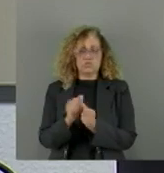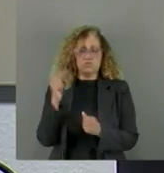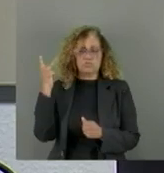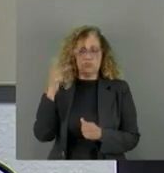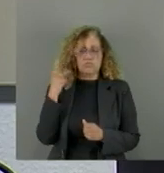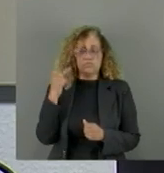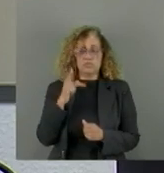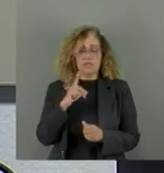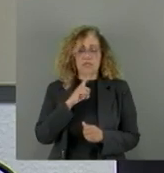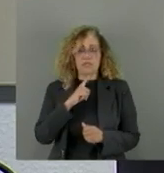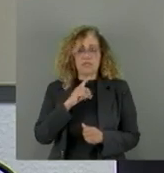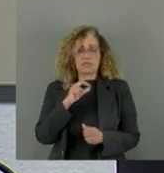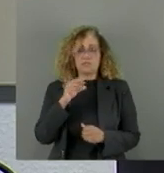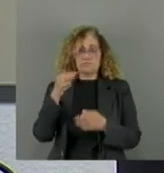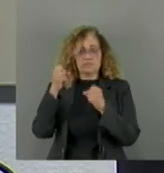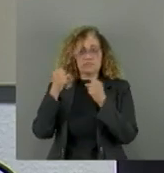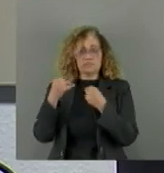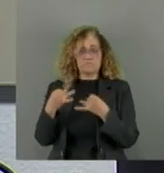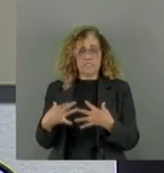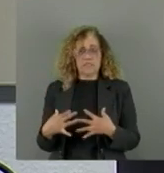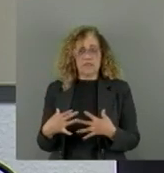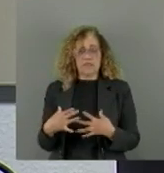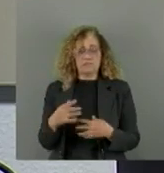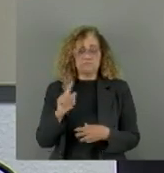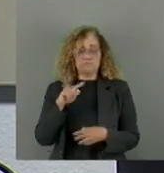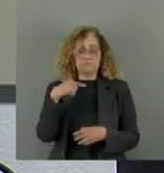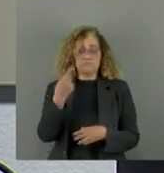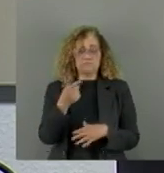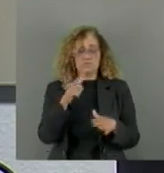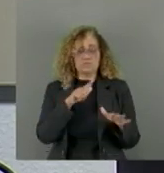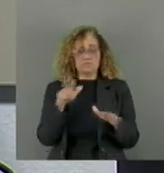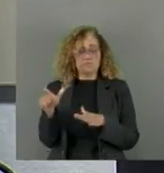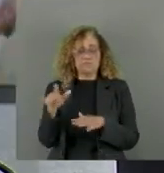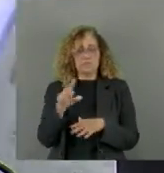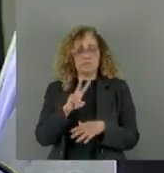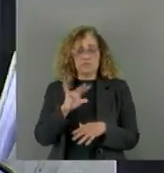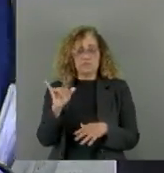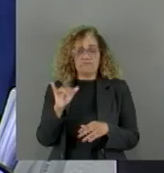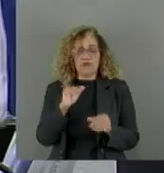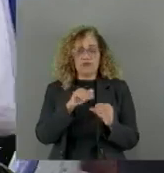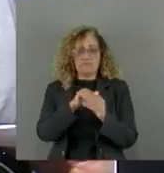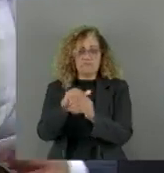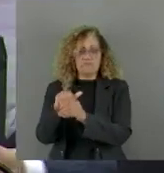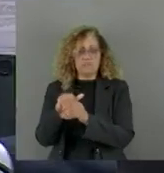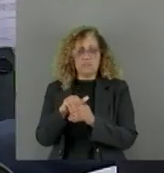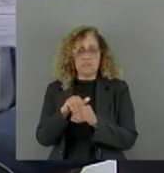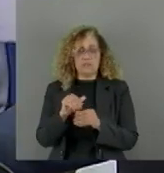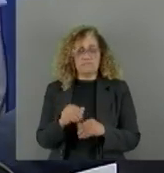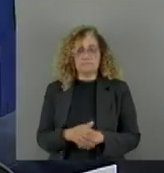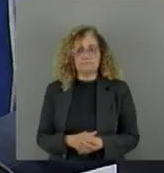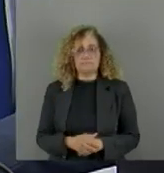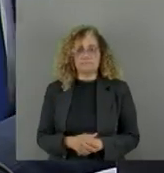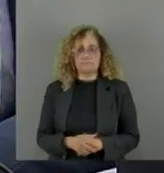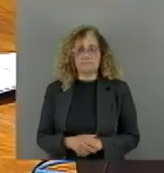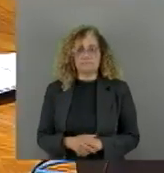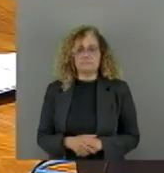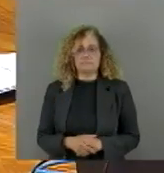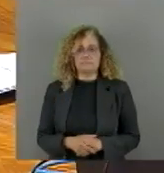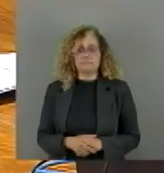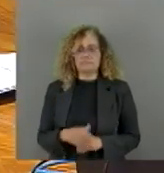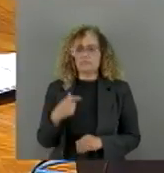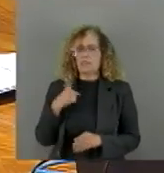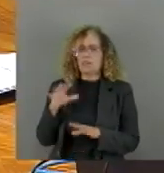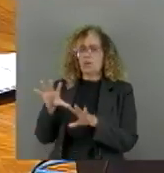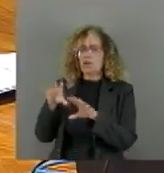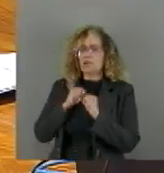suas razões, mas na próxima semana faremos a votação, ok? Muito obrigado. Presidente, só me somando a Vossa Excelência, eu recebi aqui